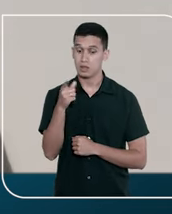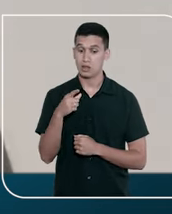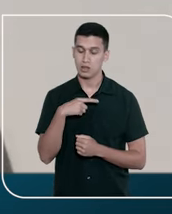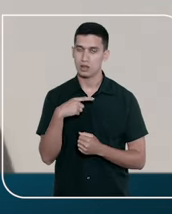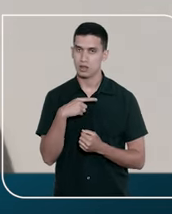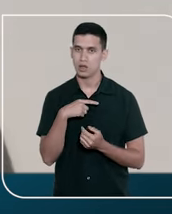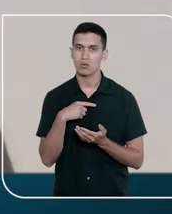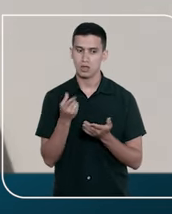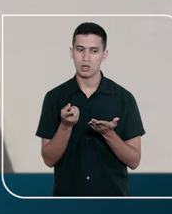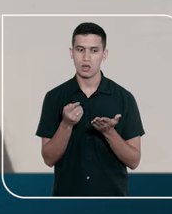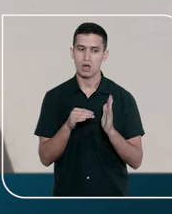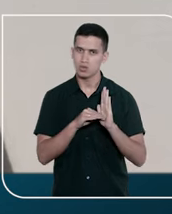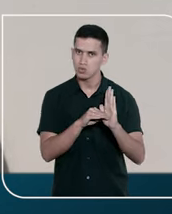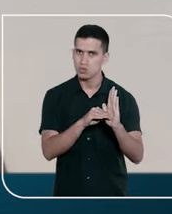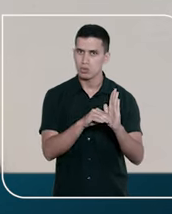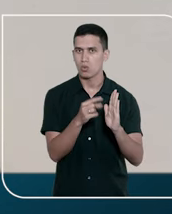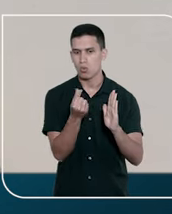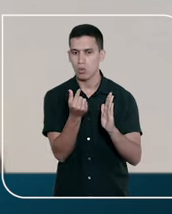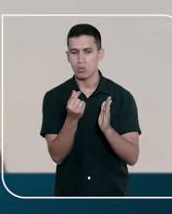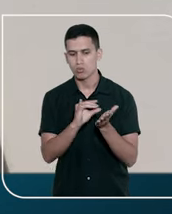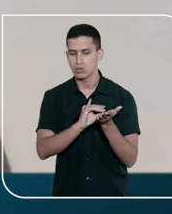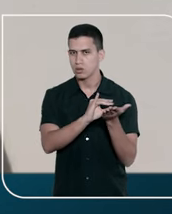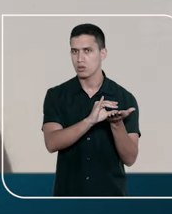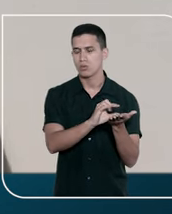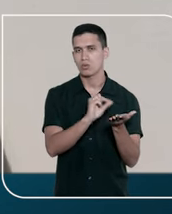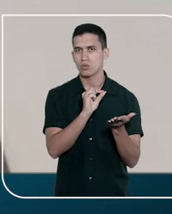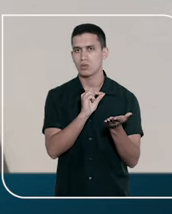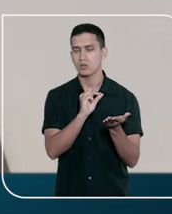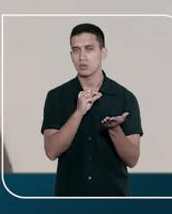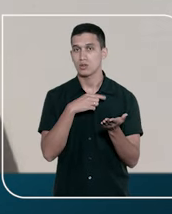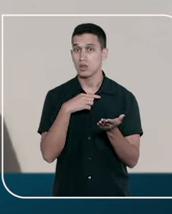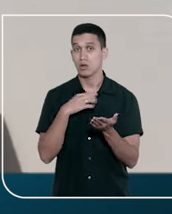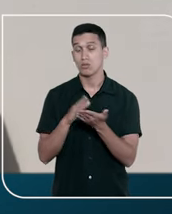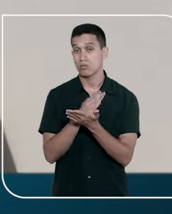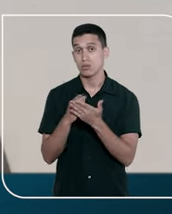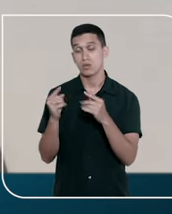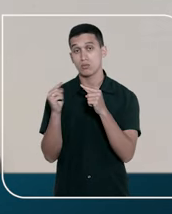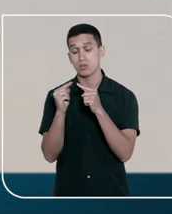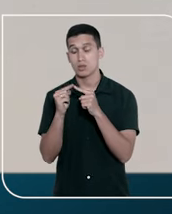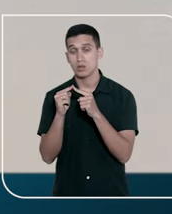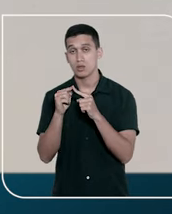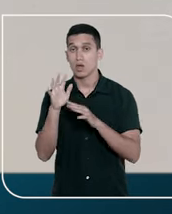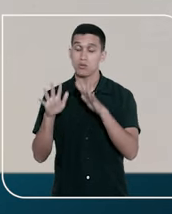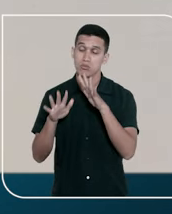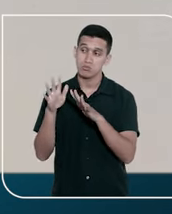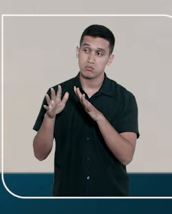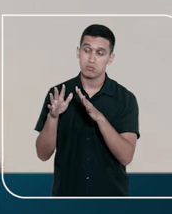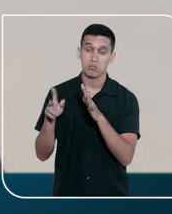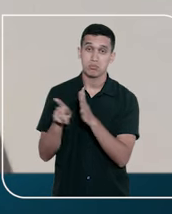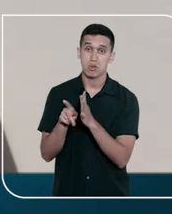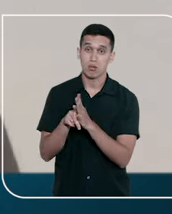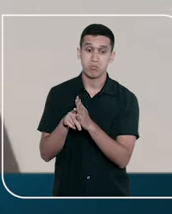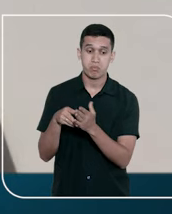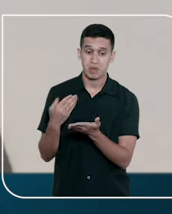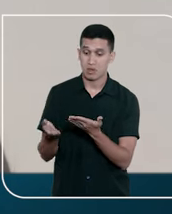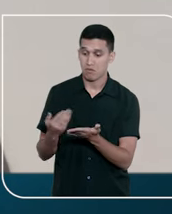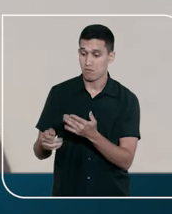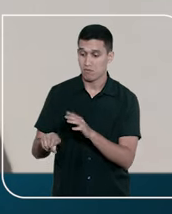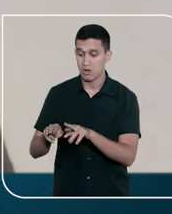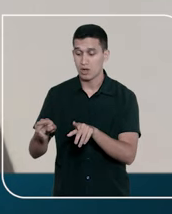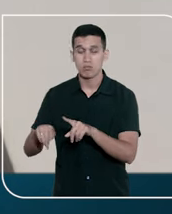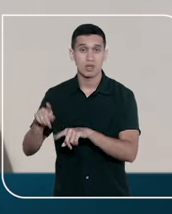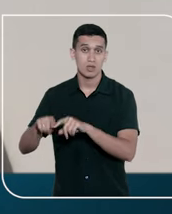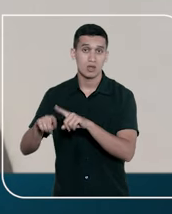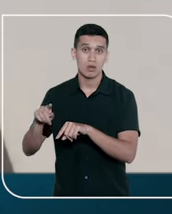Né? São aqueles que dizem respeito a, seja lá o dano material, seja lá o que eles chamam